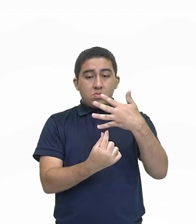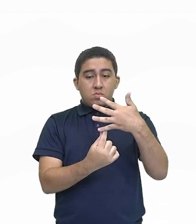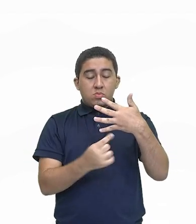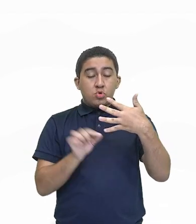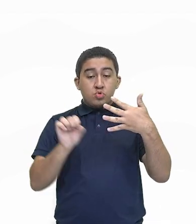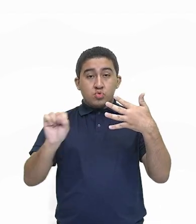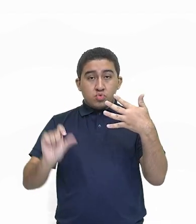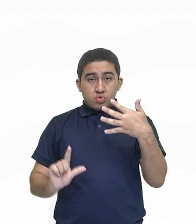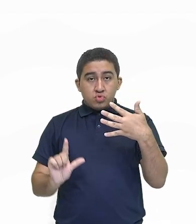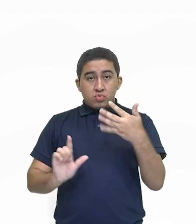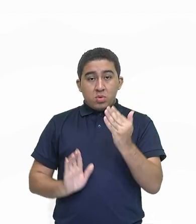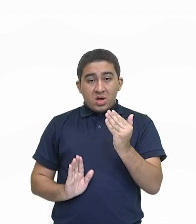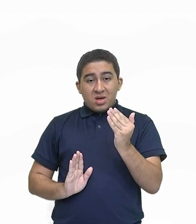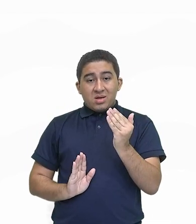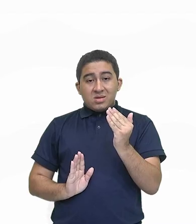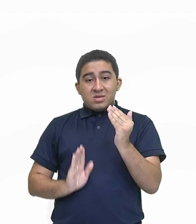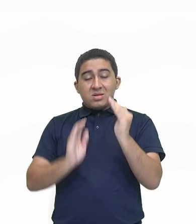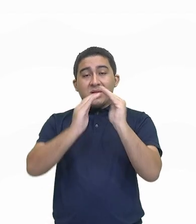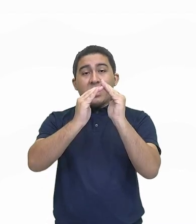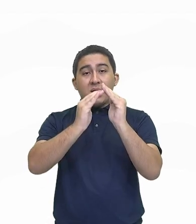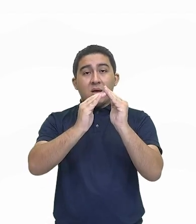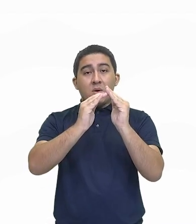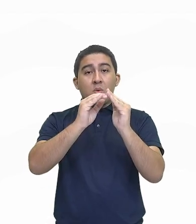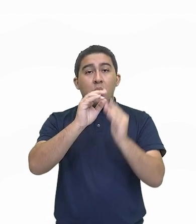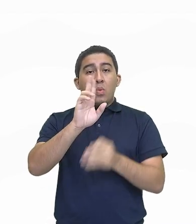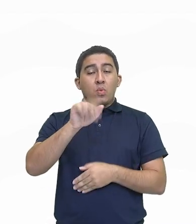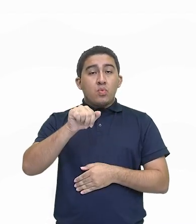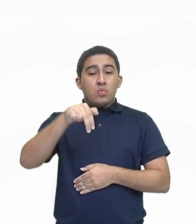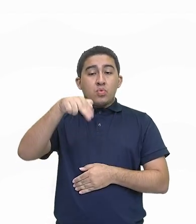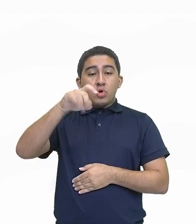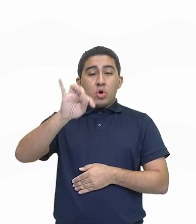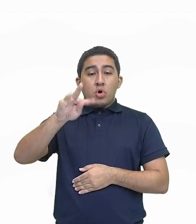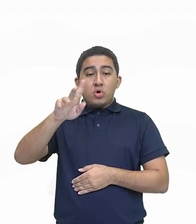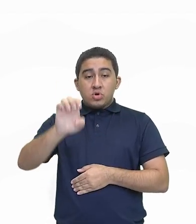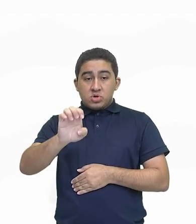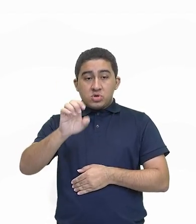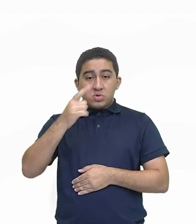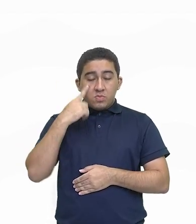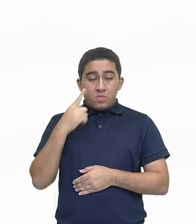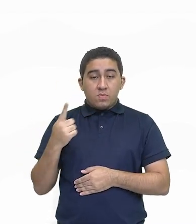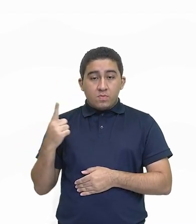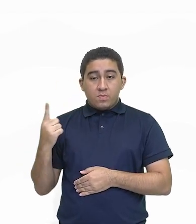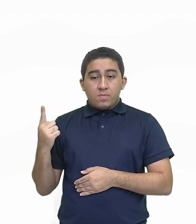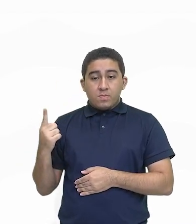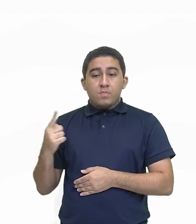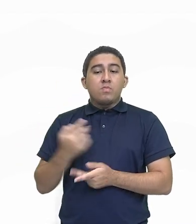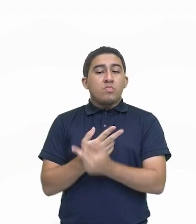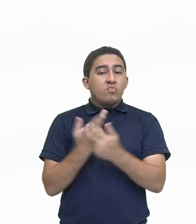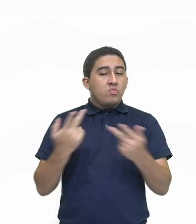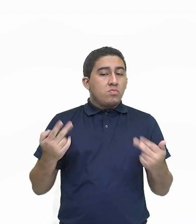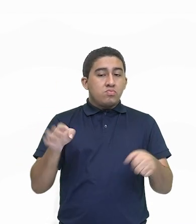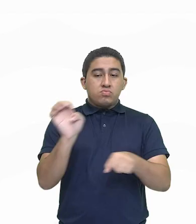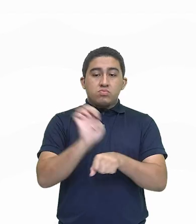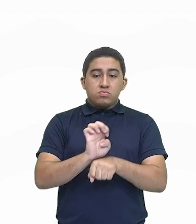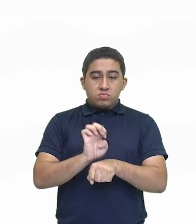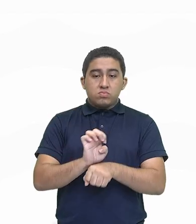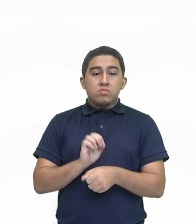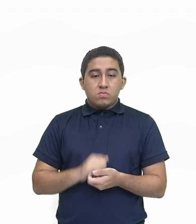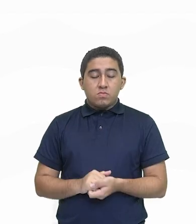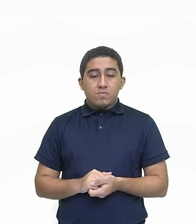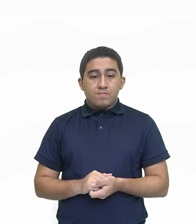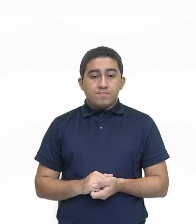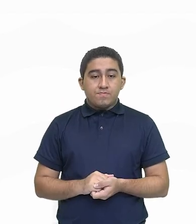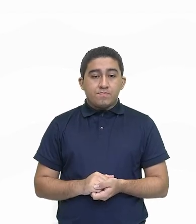lá no Rio Grande do Sul, até o Rio Grande do Norte. Olha só, são muitos estados, né? E é um